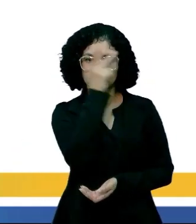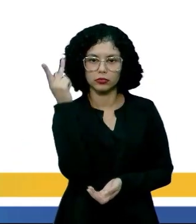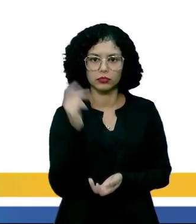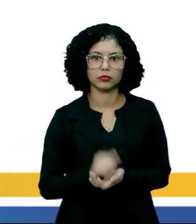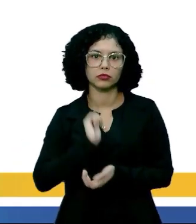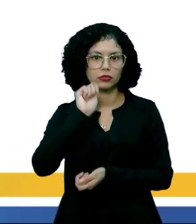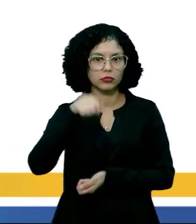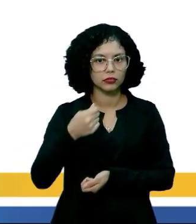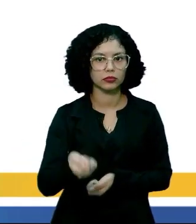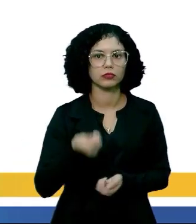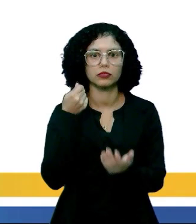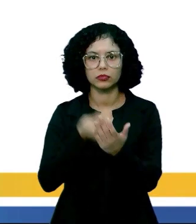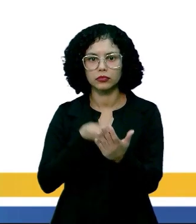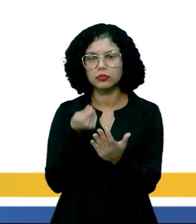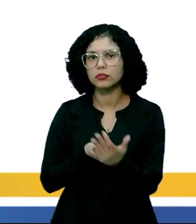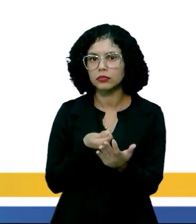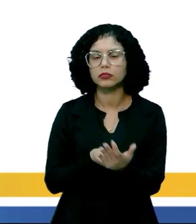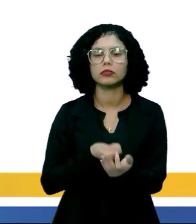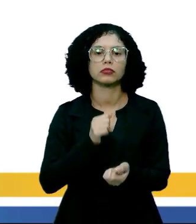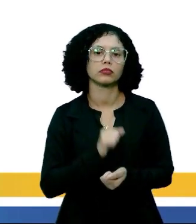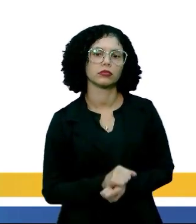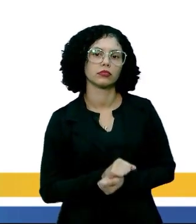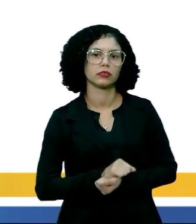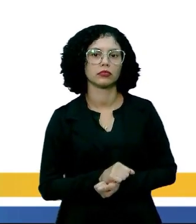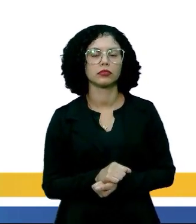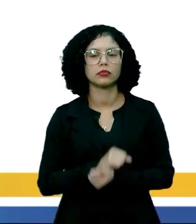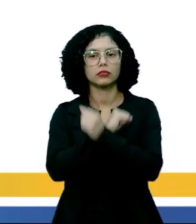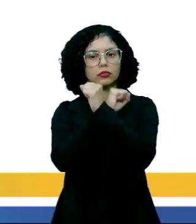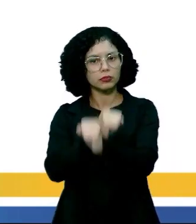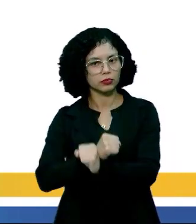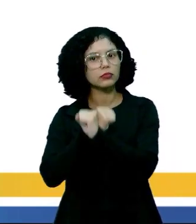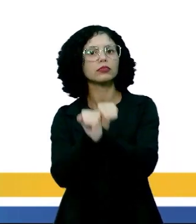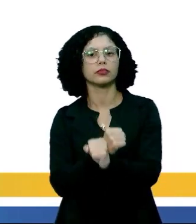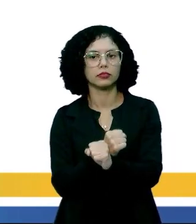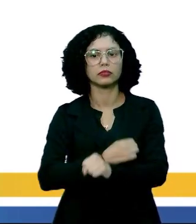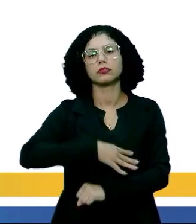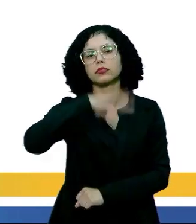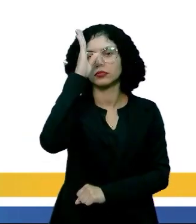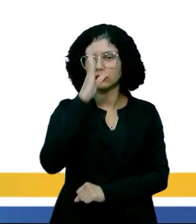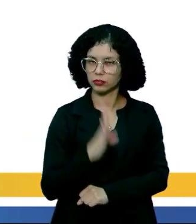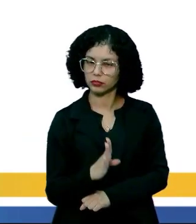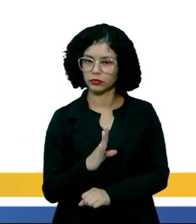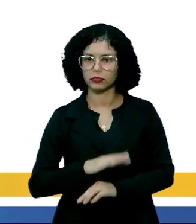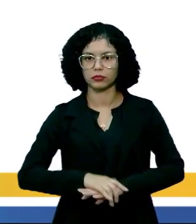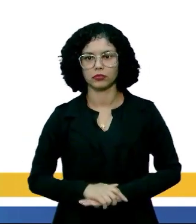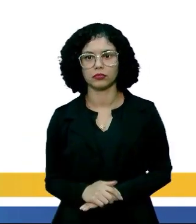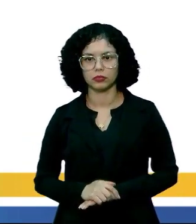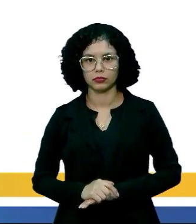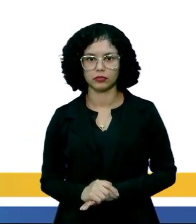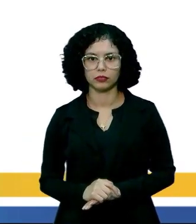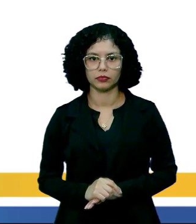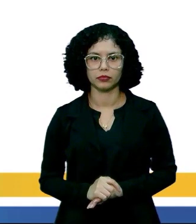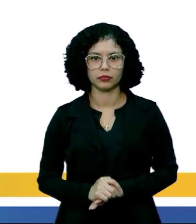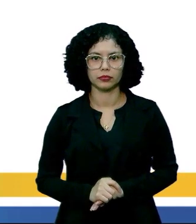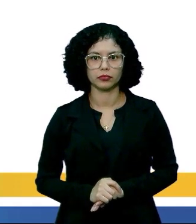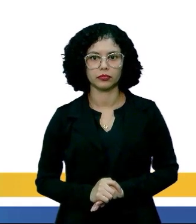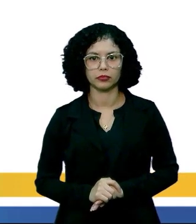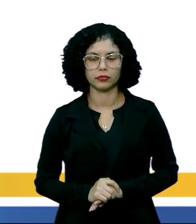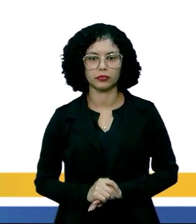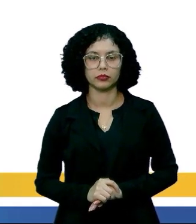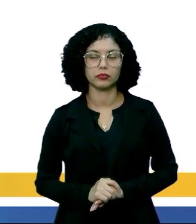dos maiores símbolos, o maior quilombo, né, e um dos maiores símbolos da resistência à escravidão no